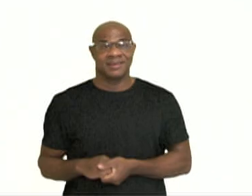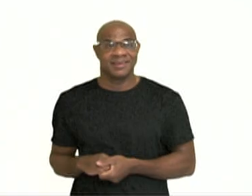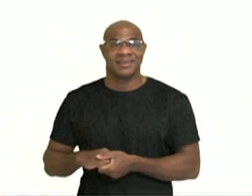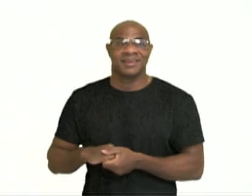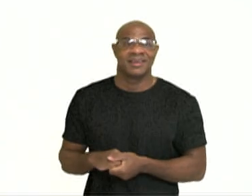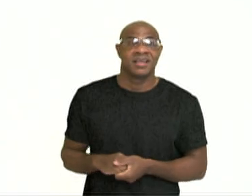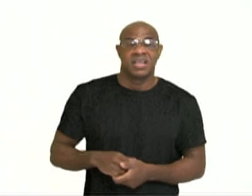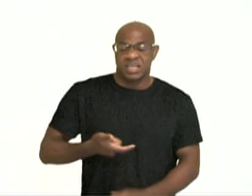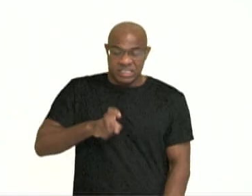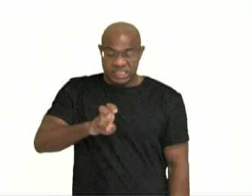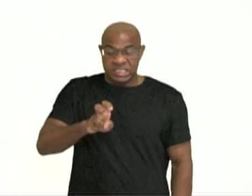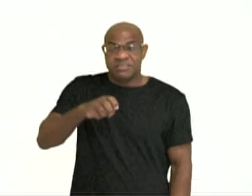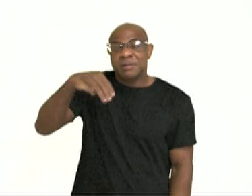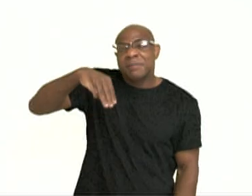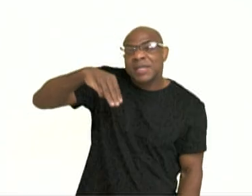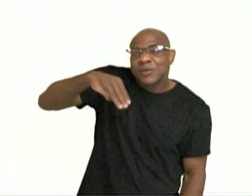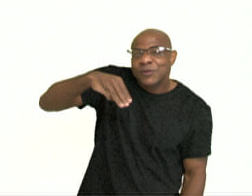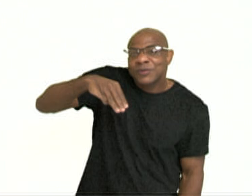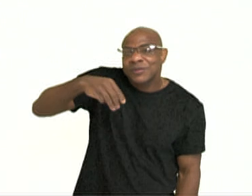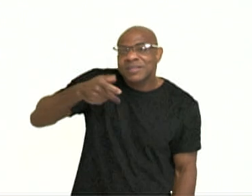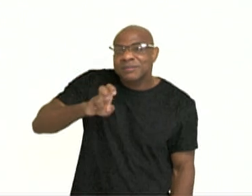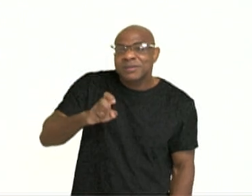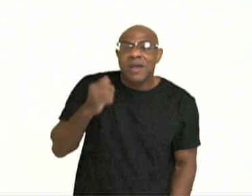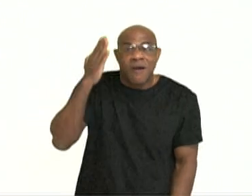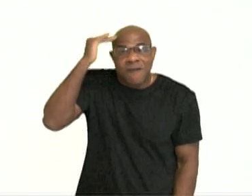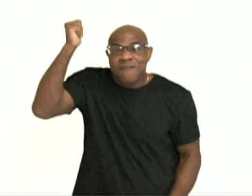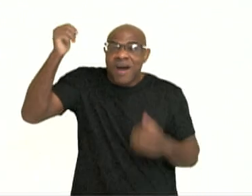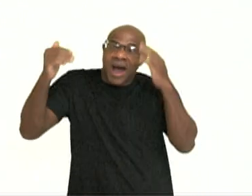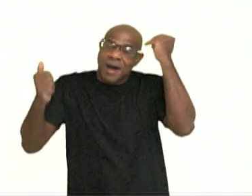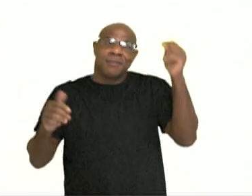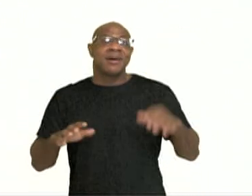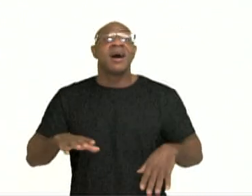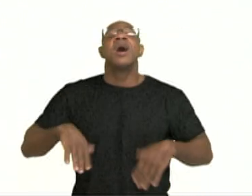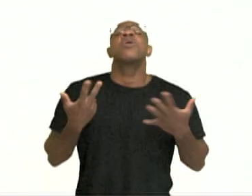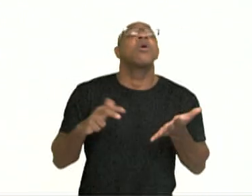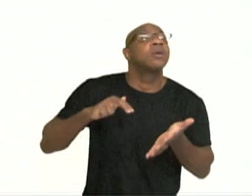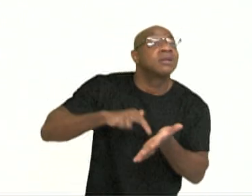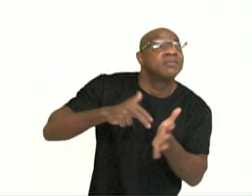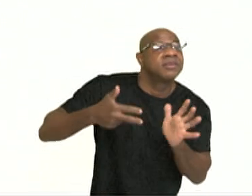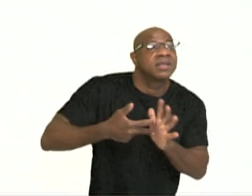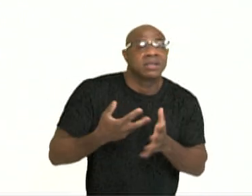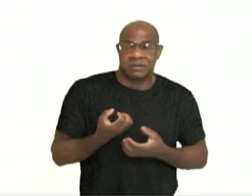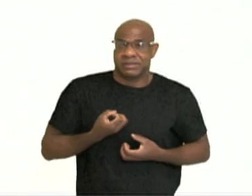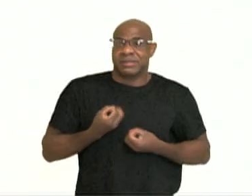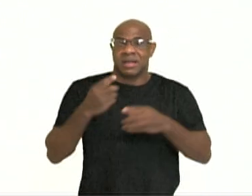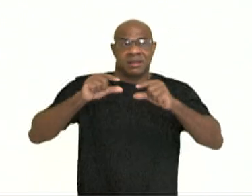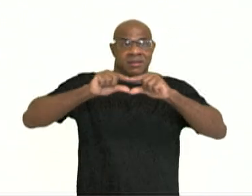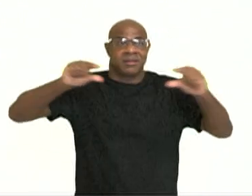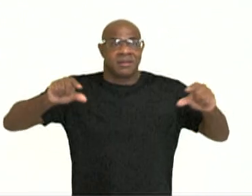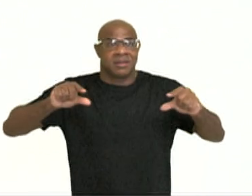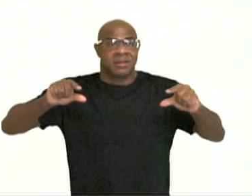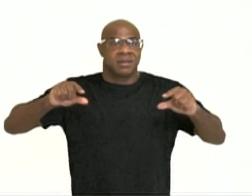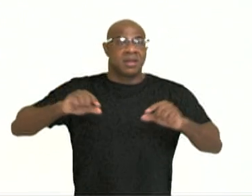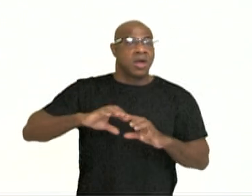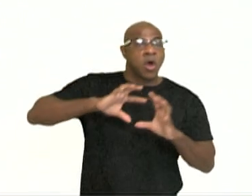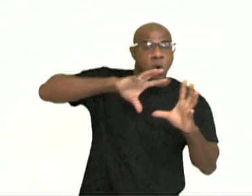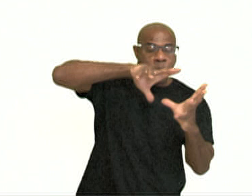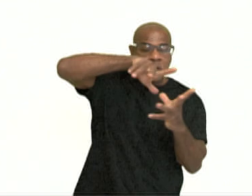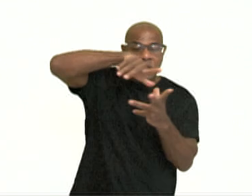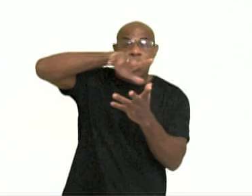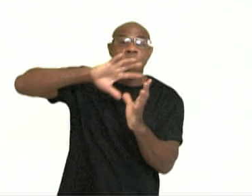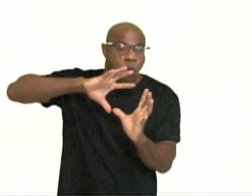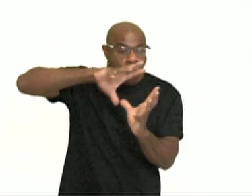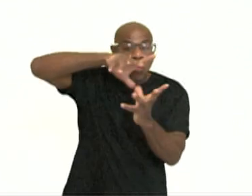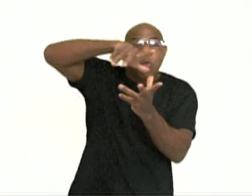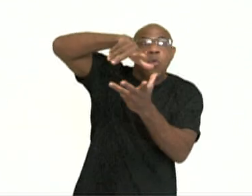15 minutinhos de fama. Qual o significado desta expressão no universo das mídias sociais? O